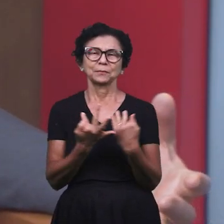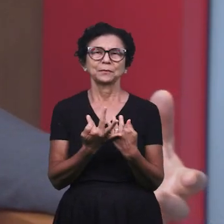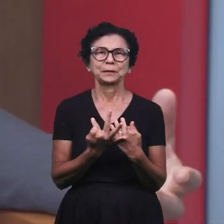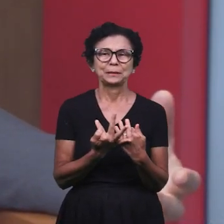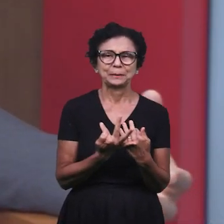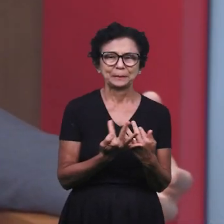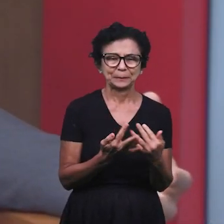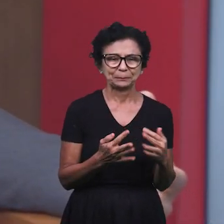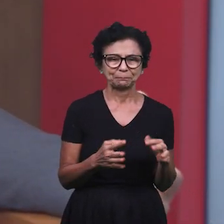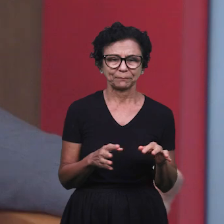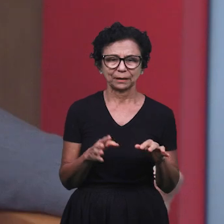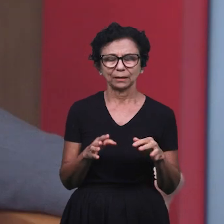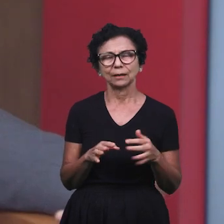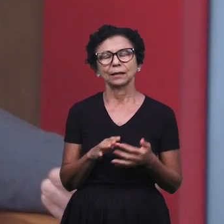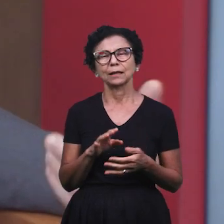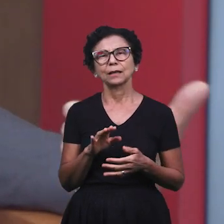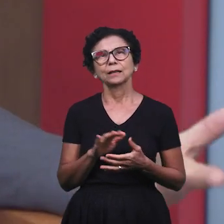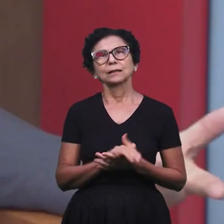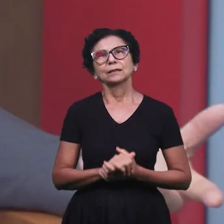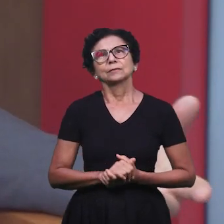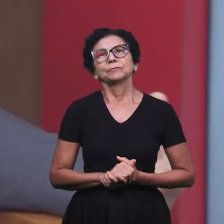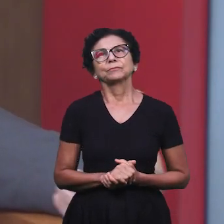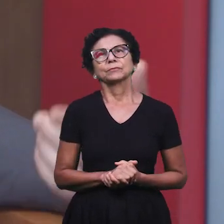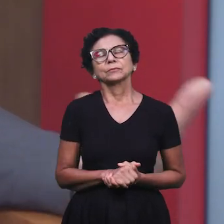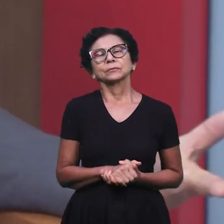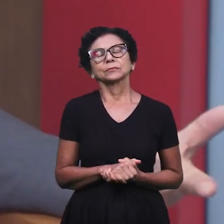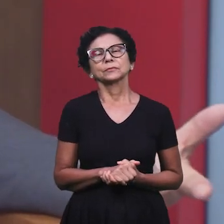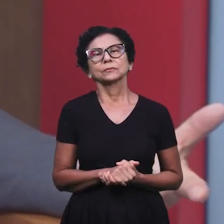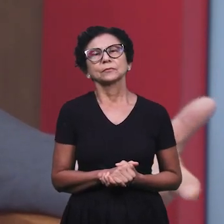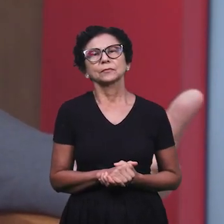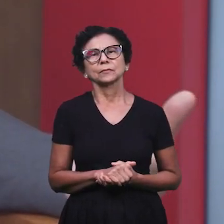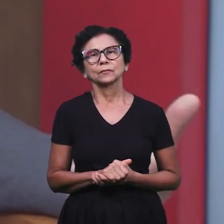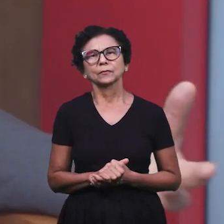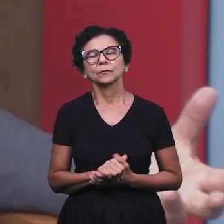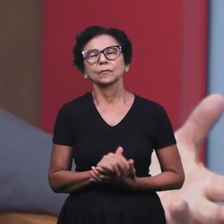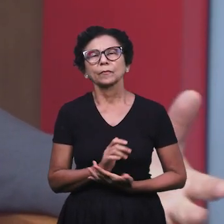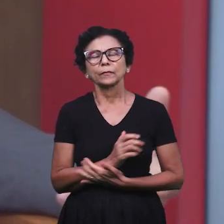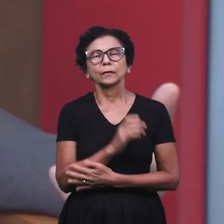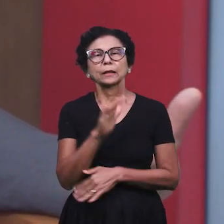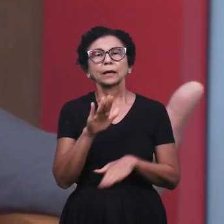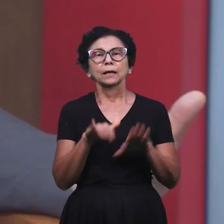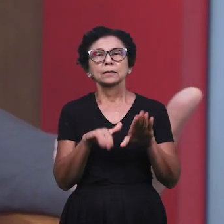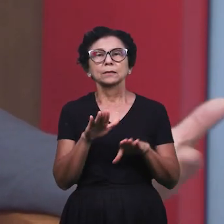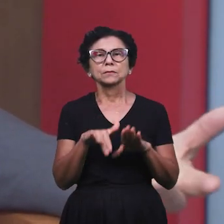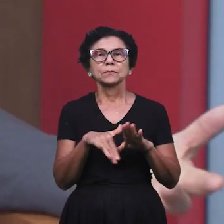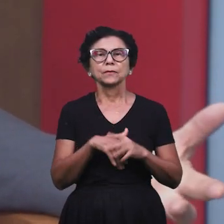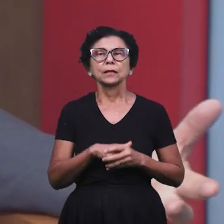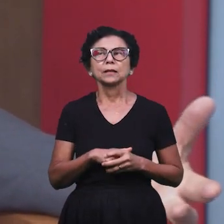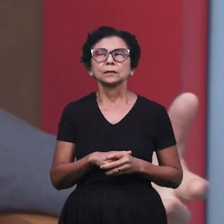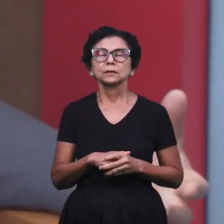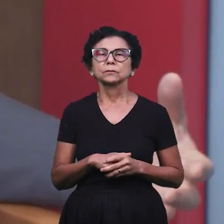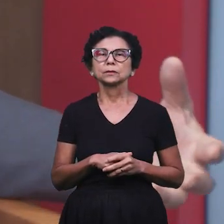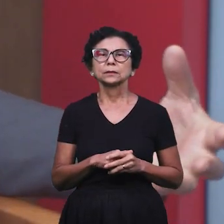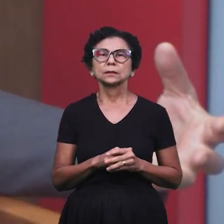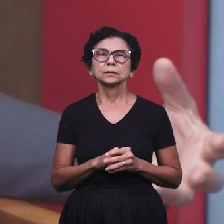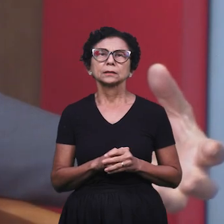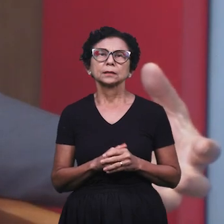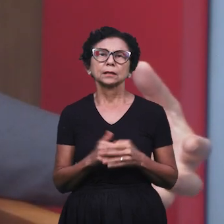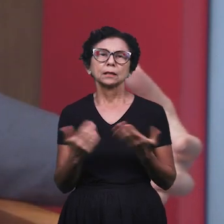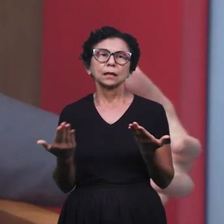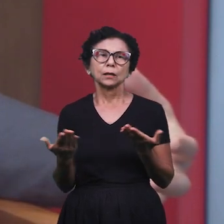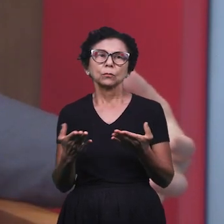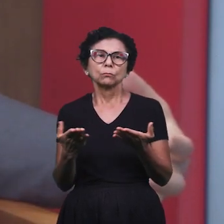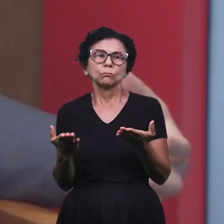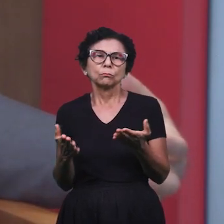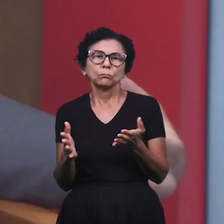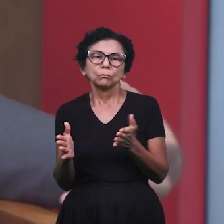você tem mais vínculo e tempo gasto com os irmãos da igreja do que